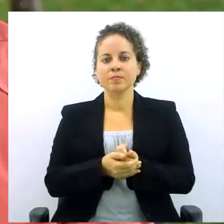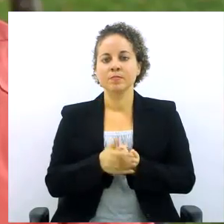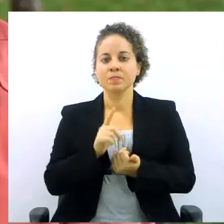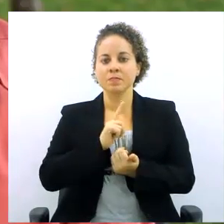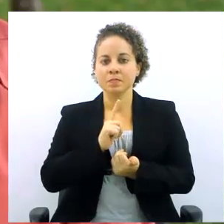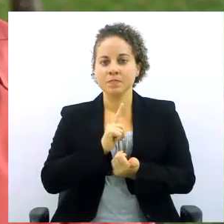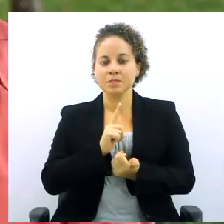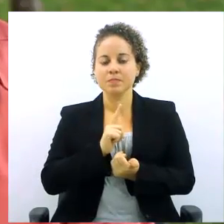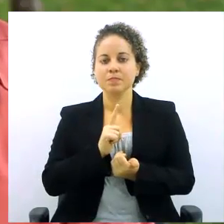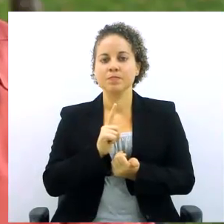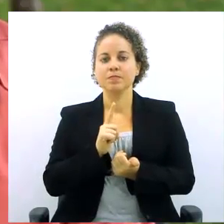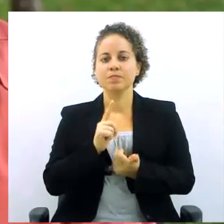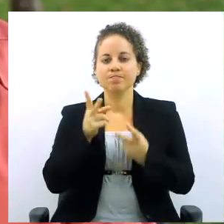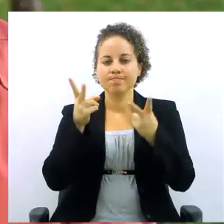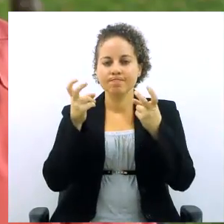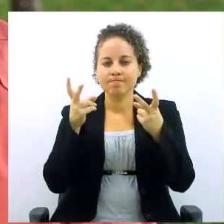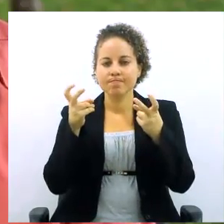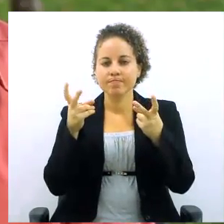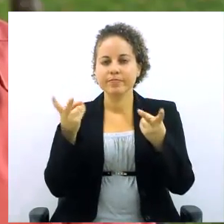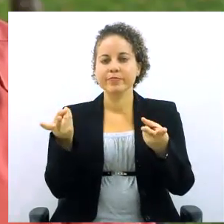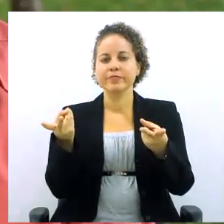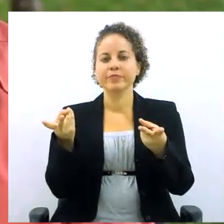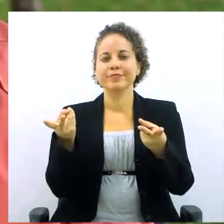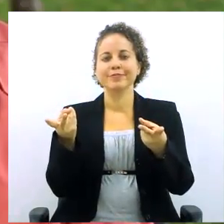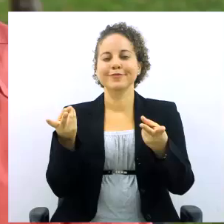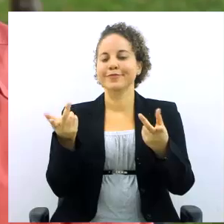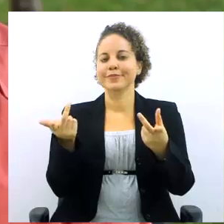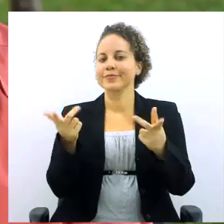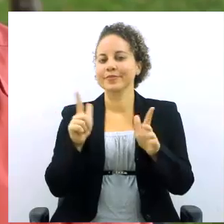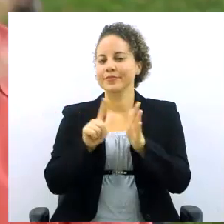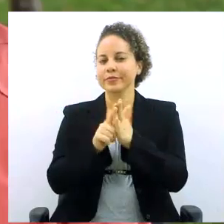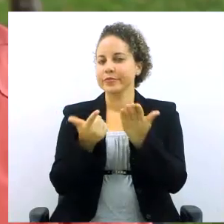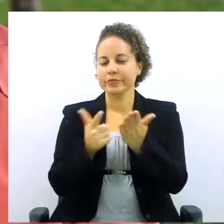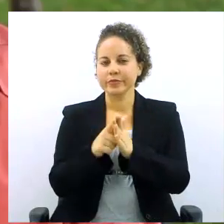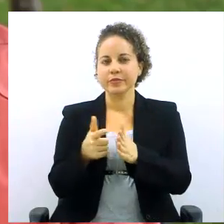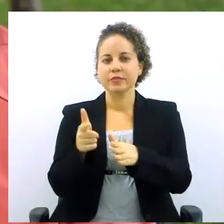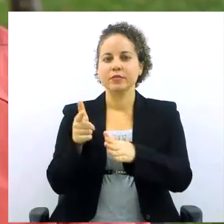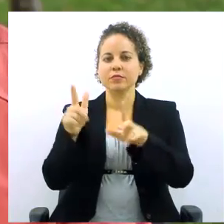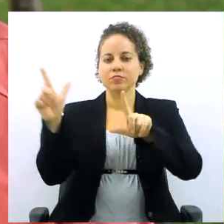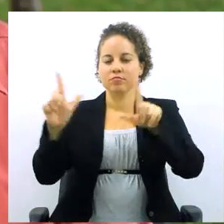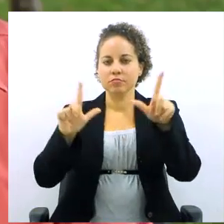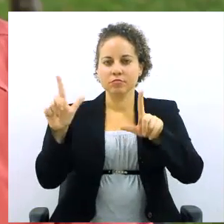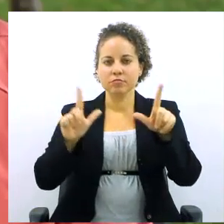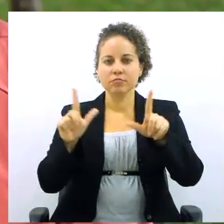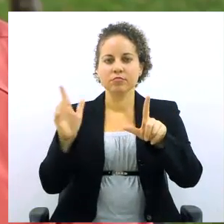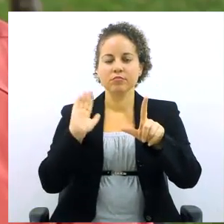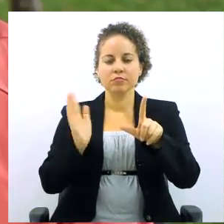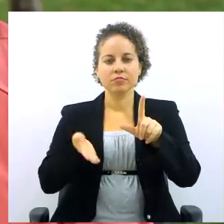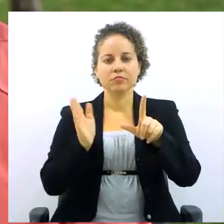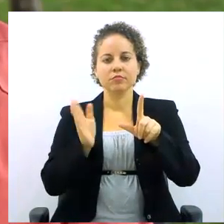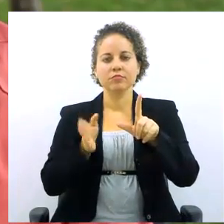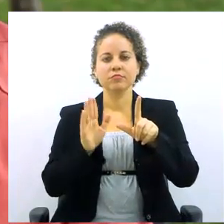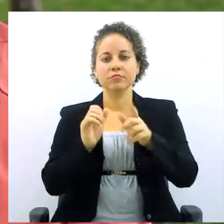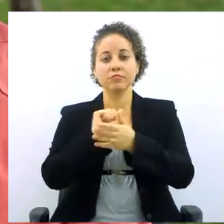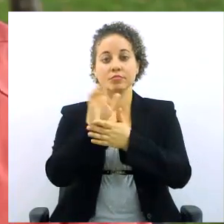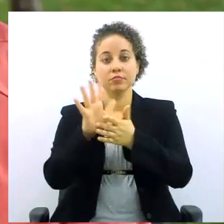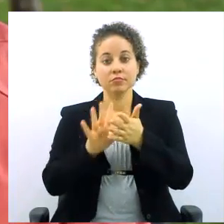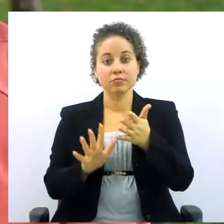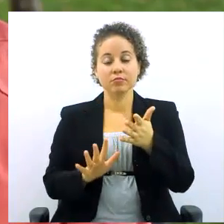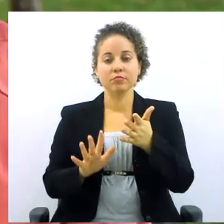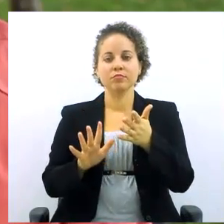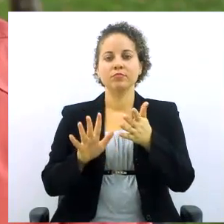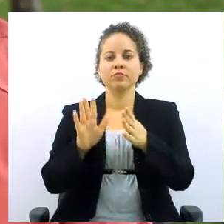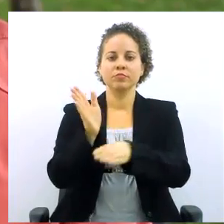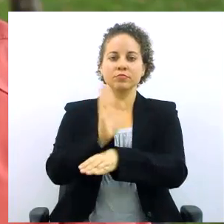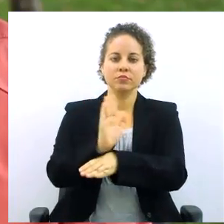aspecto que está no noticiário já há algum tempo, né, até na arte, no cinema,